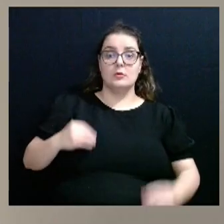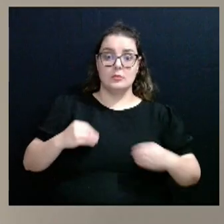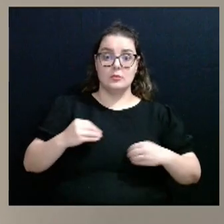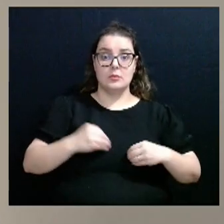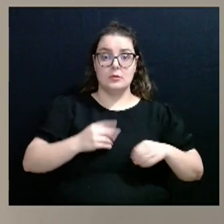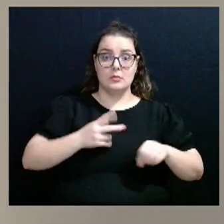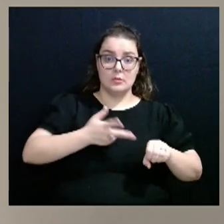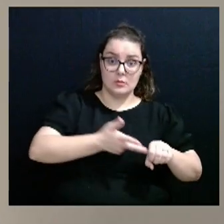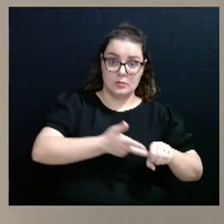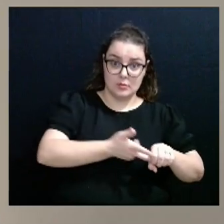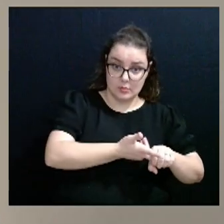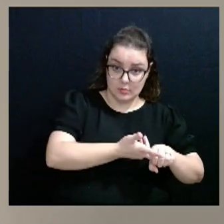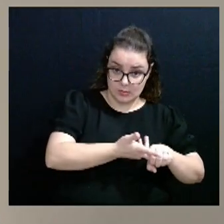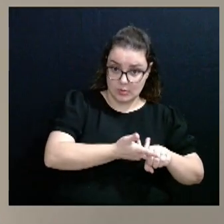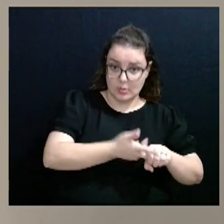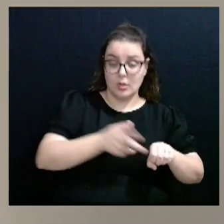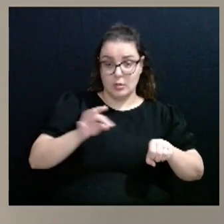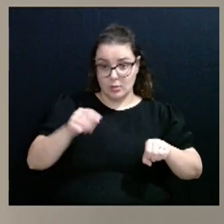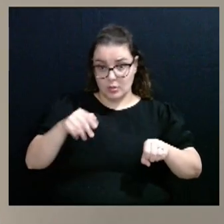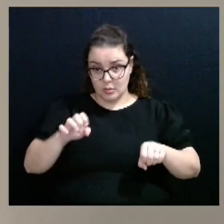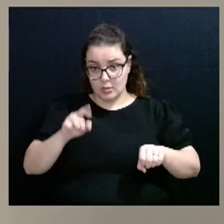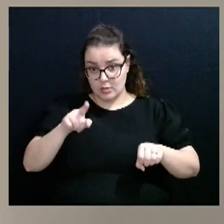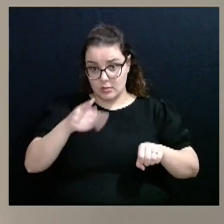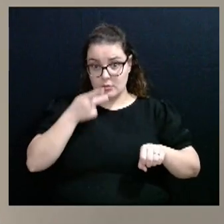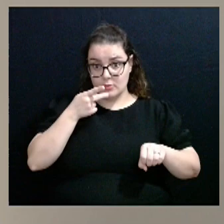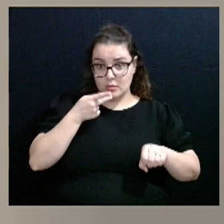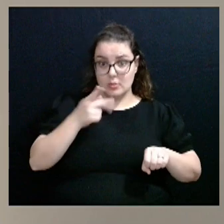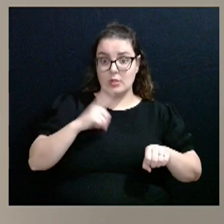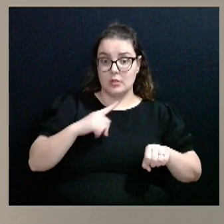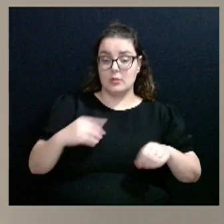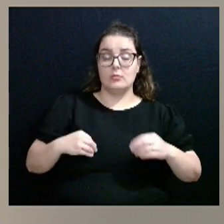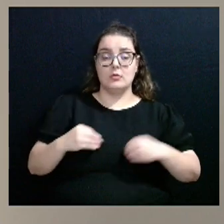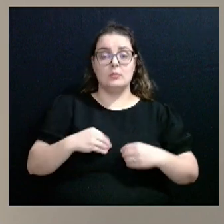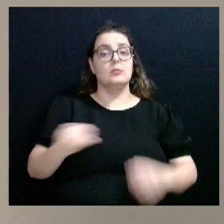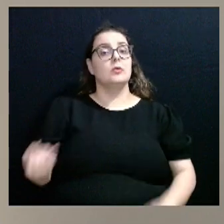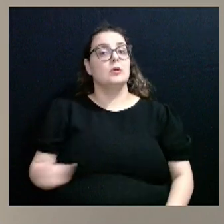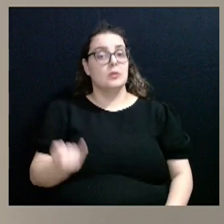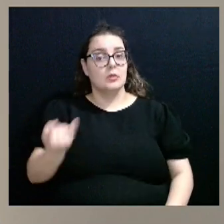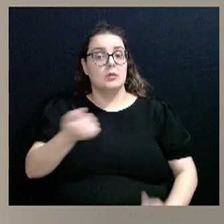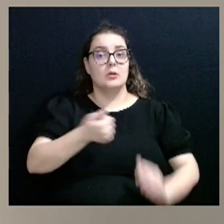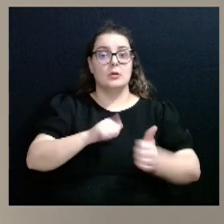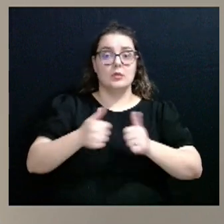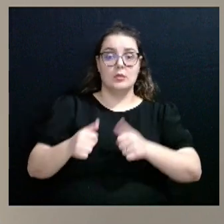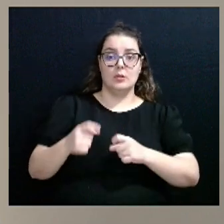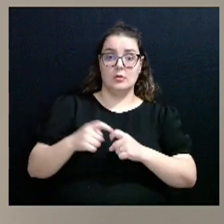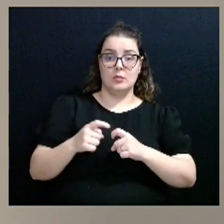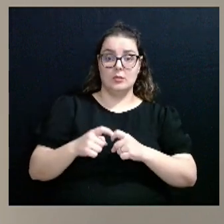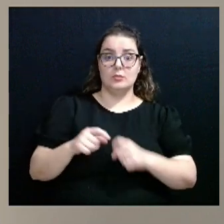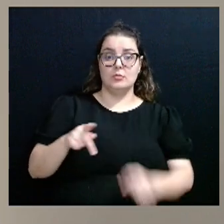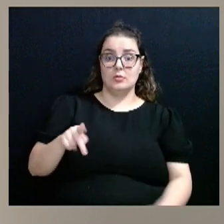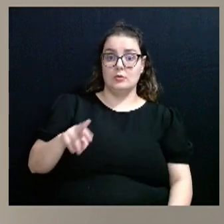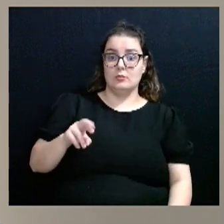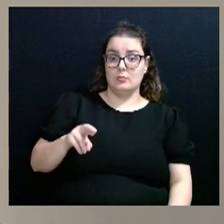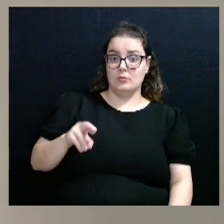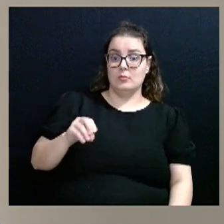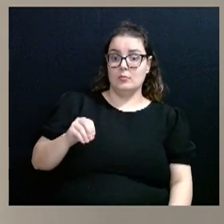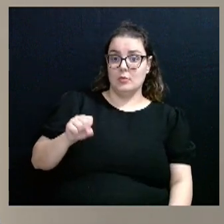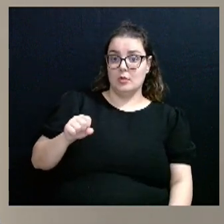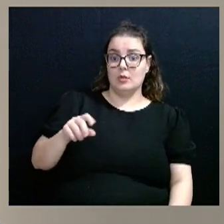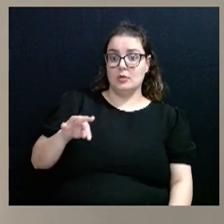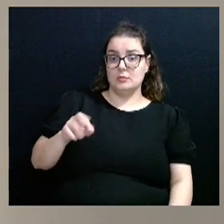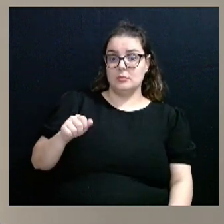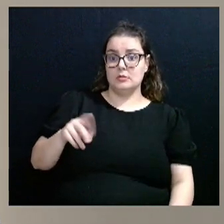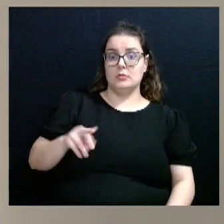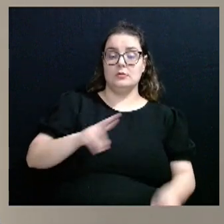você citou, é um exame que tem importância na avaliação das questões de próstata e, somado ao PSA,